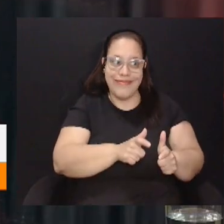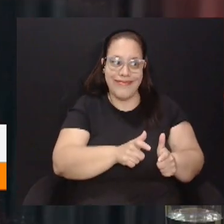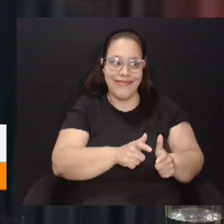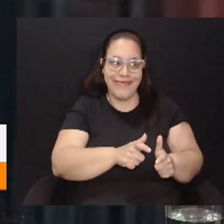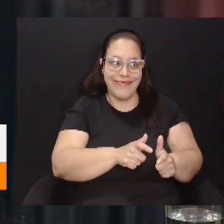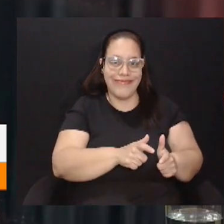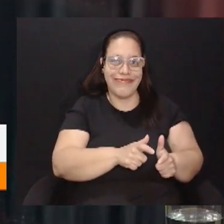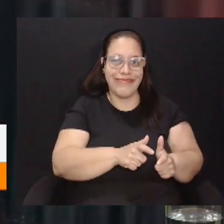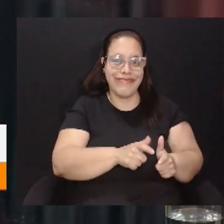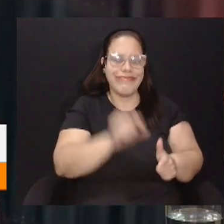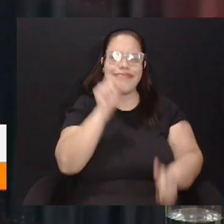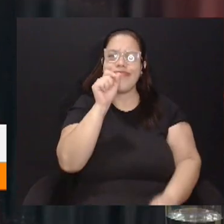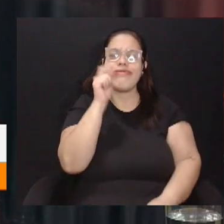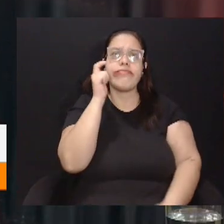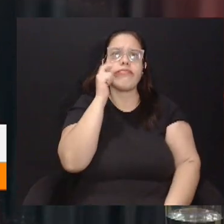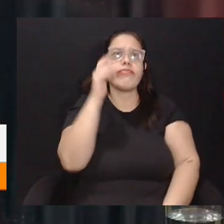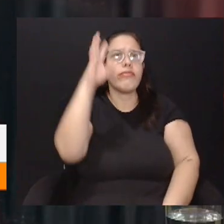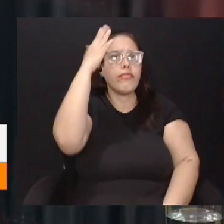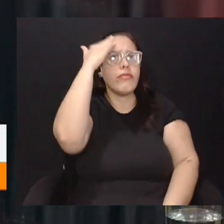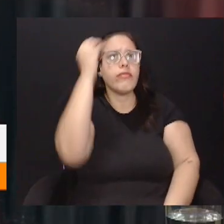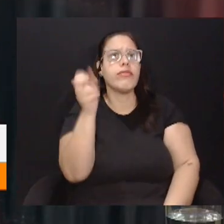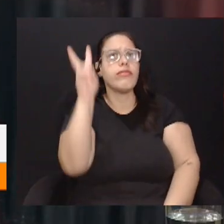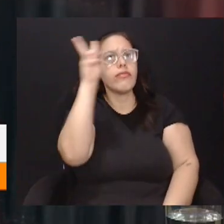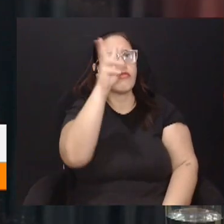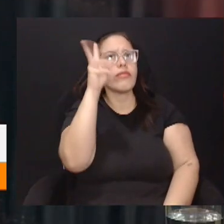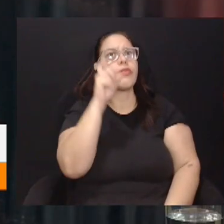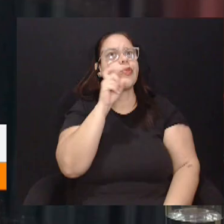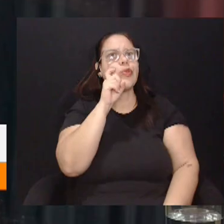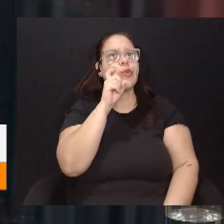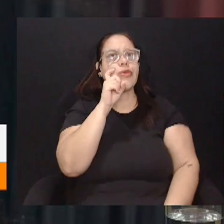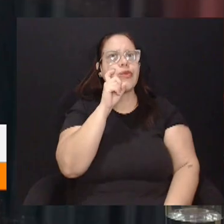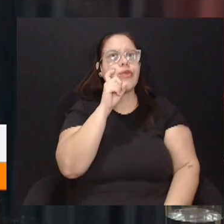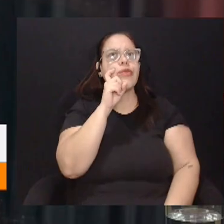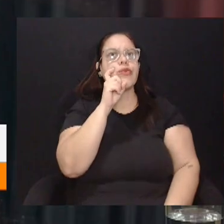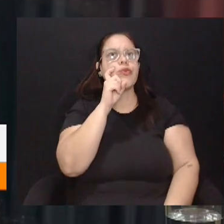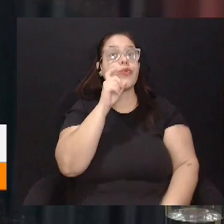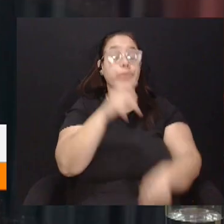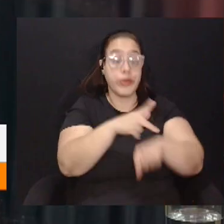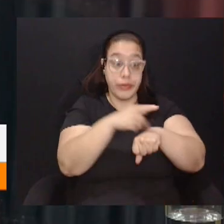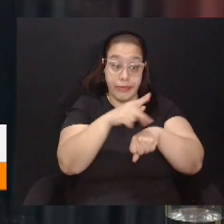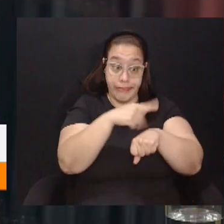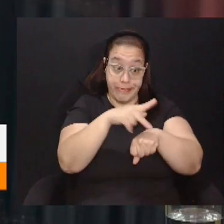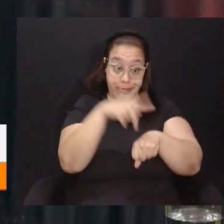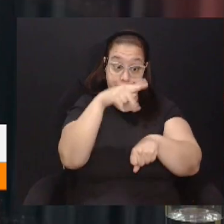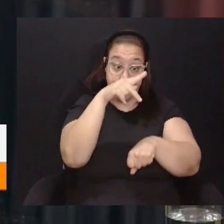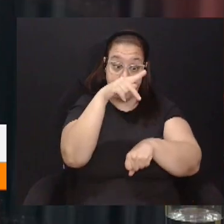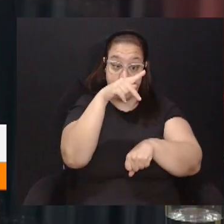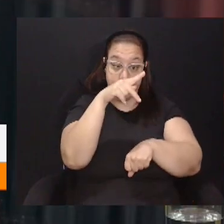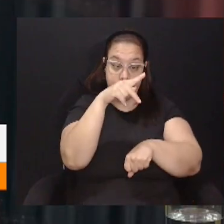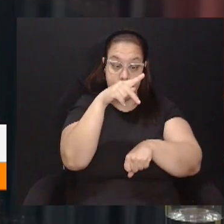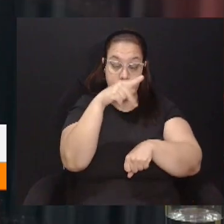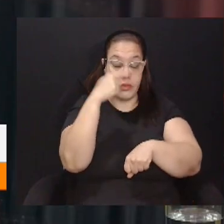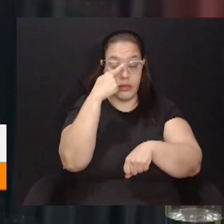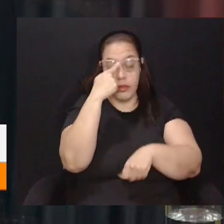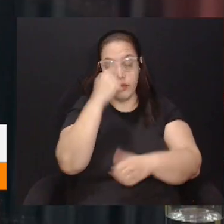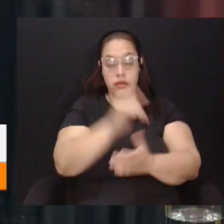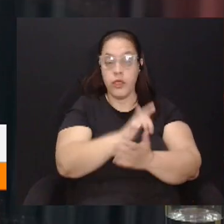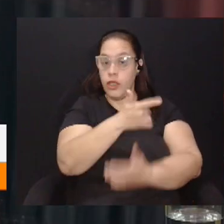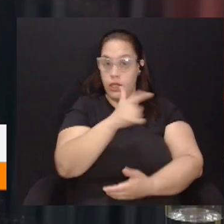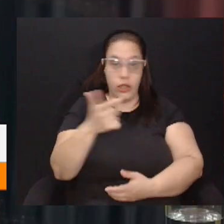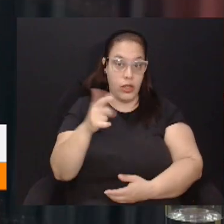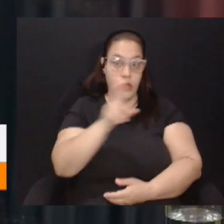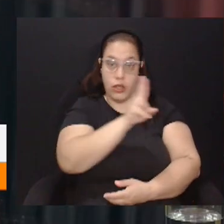que se sabe historicamente é que provavelmente a Páscoa, ela não tem esse nome,